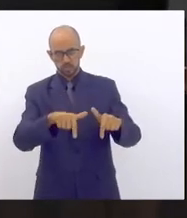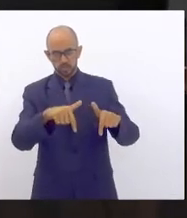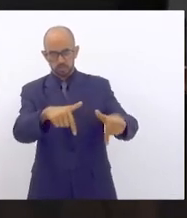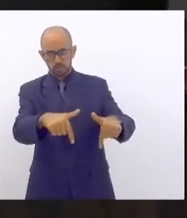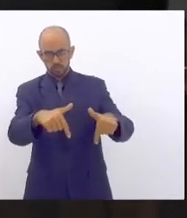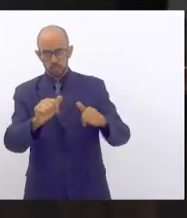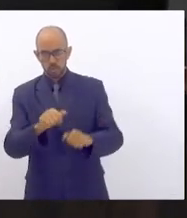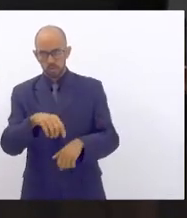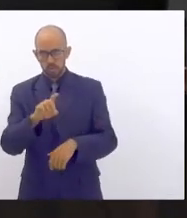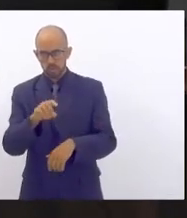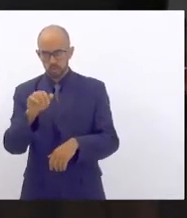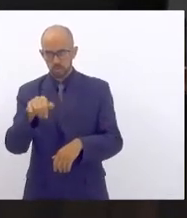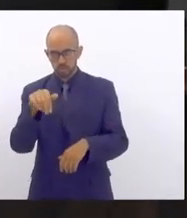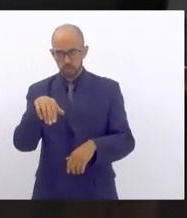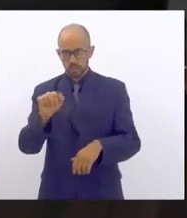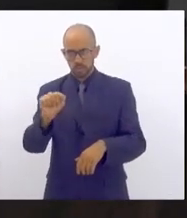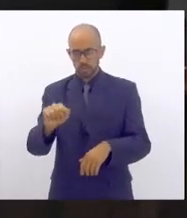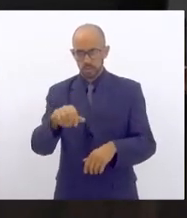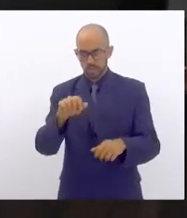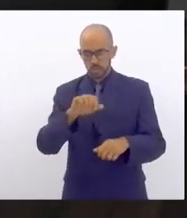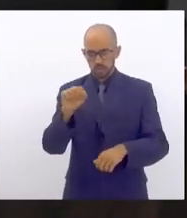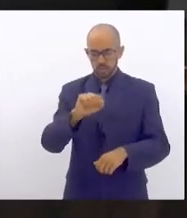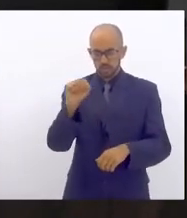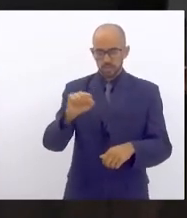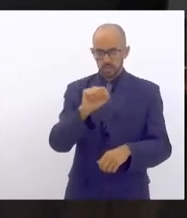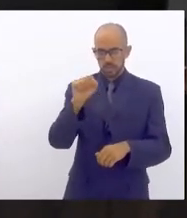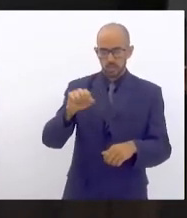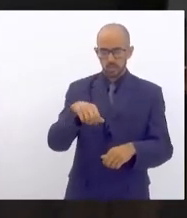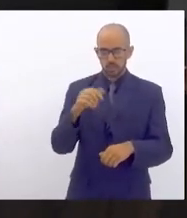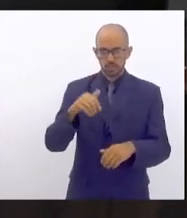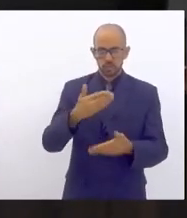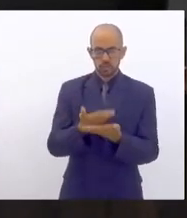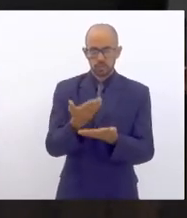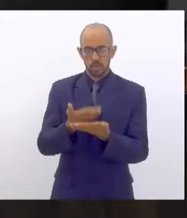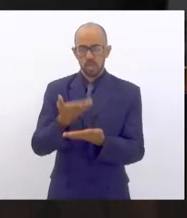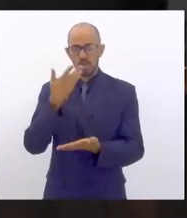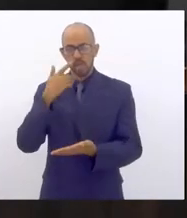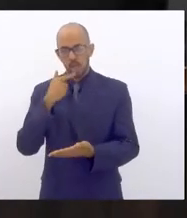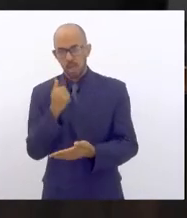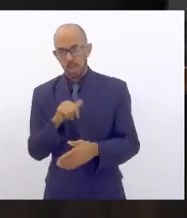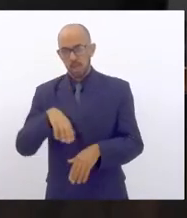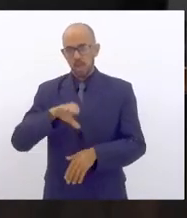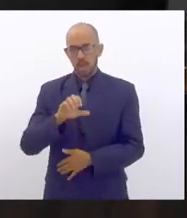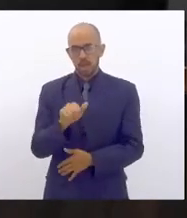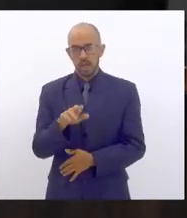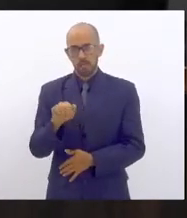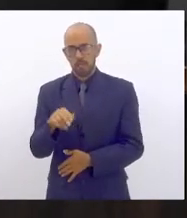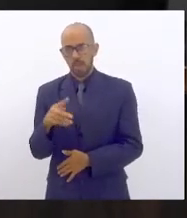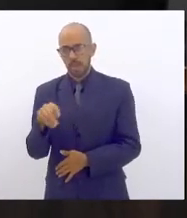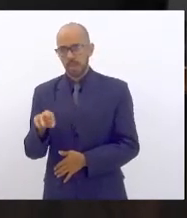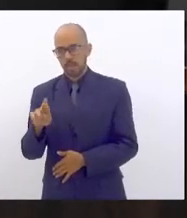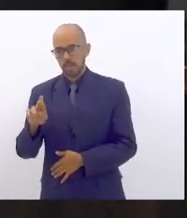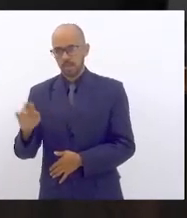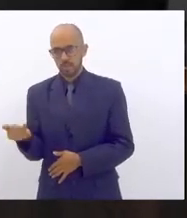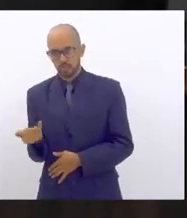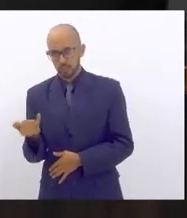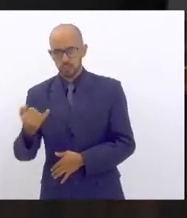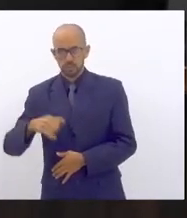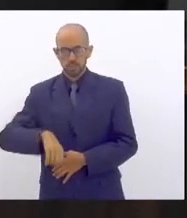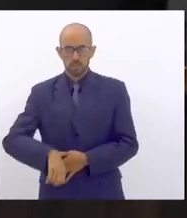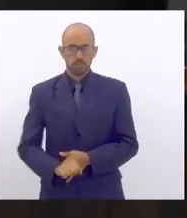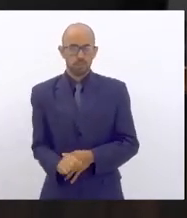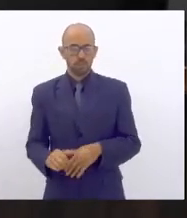Tiana Santos Sé, da Associação de Creches e Pré-Escolas do Rio de Janeiro, a CREPERJ, parecida da Comissão de Normas Internas e Proporções